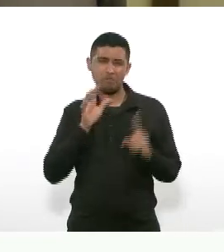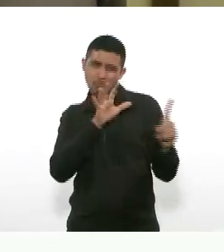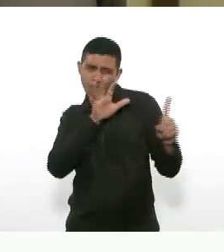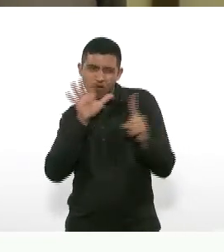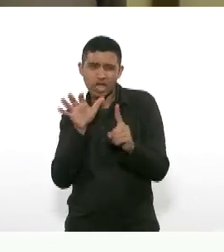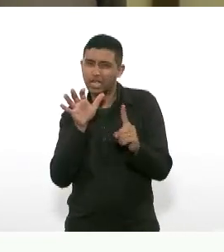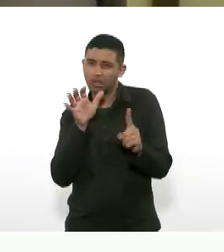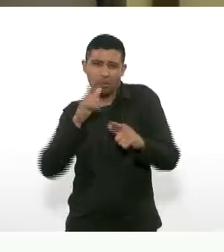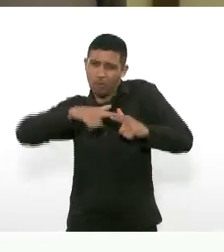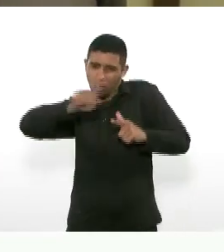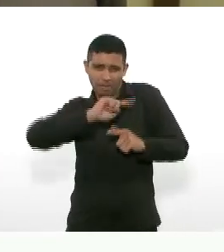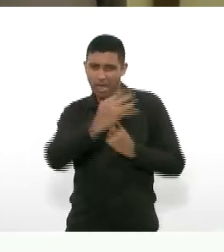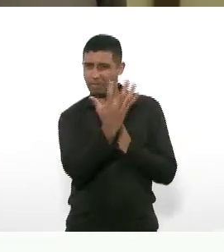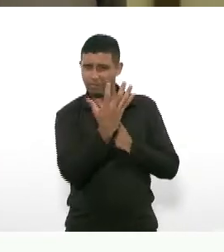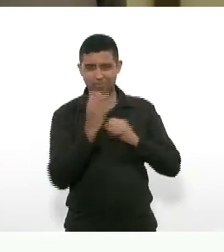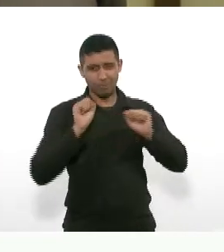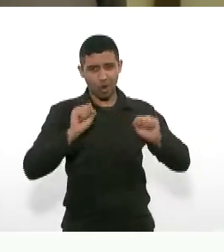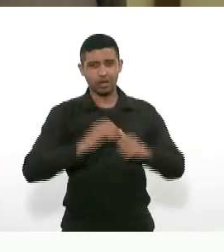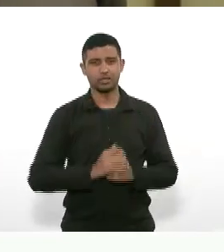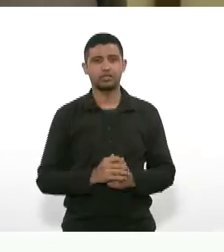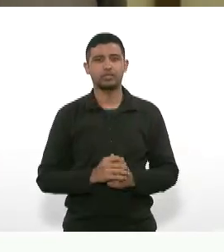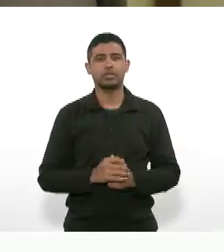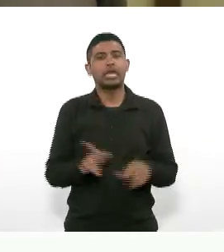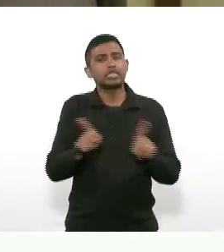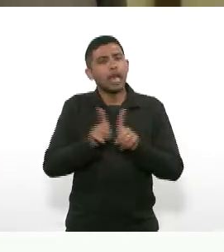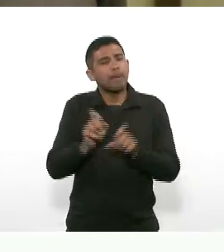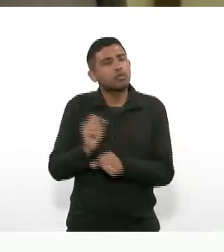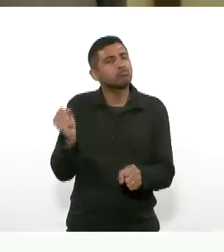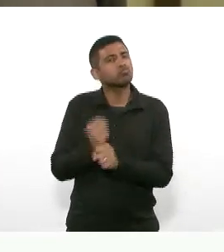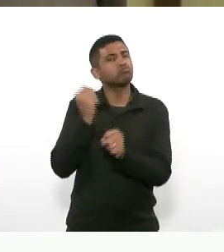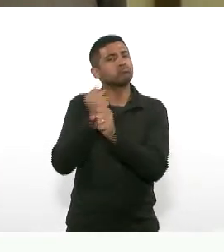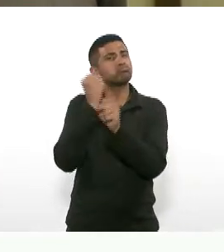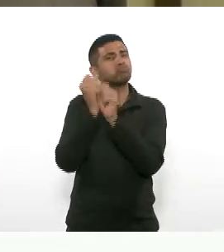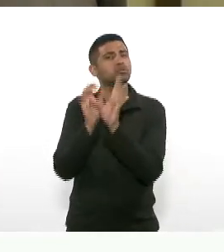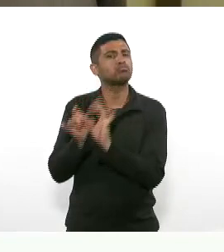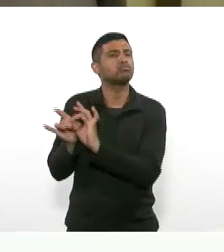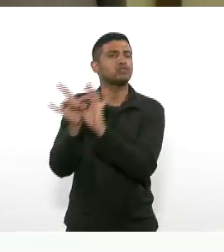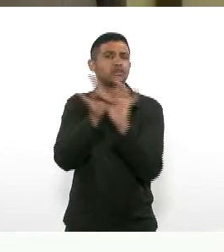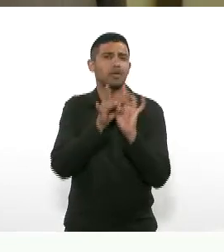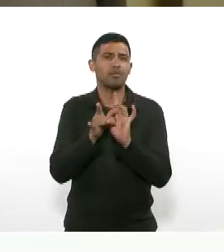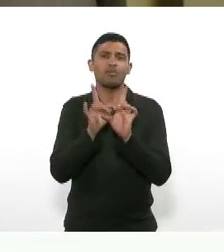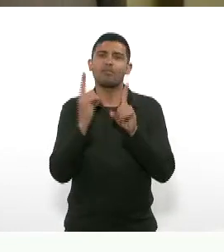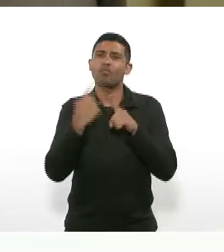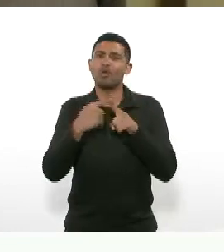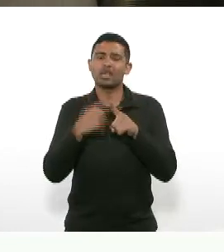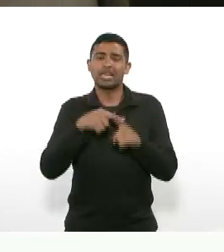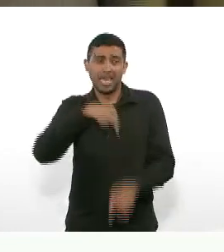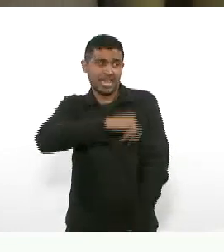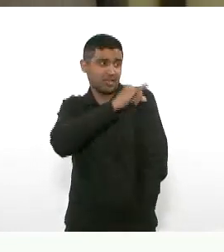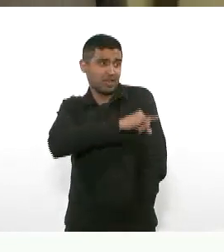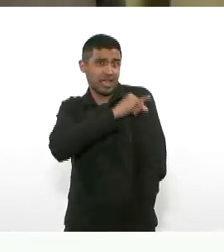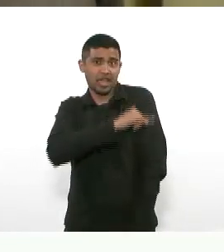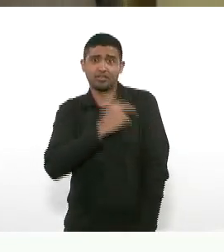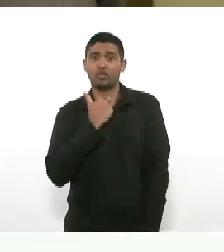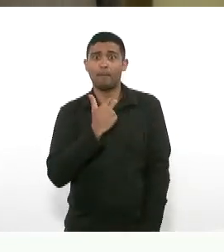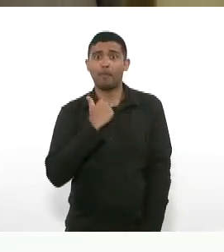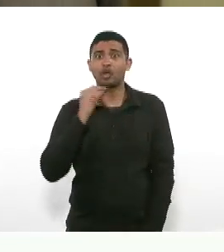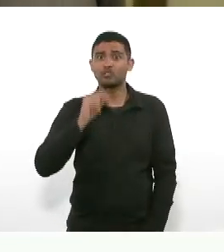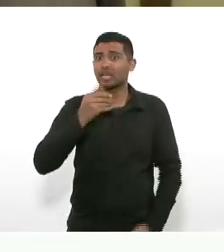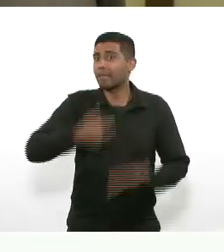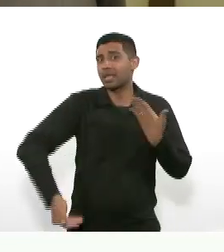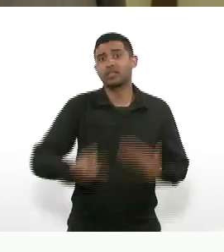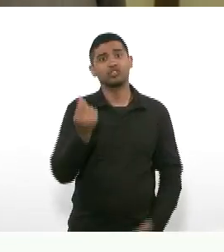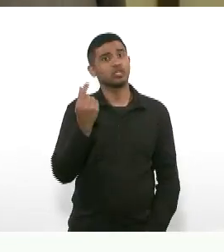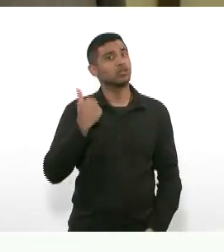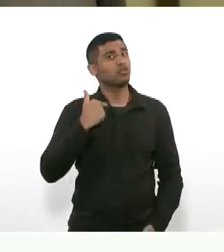não há problema nenhum em relação a isso, e construir conjuntamente, porque a última coisa que o Rio de Janeiro está precisando é perder